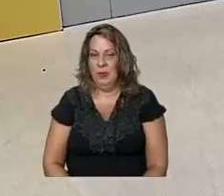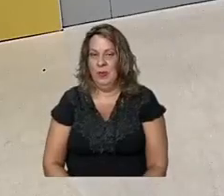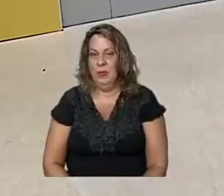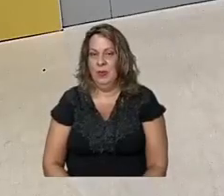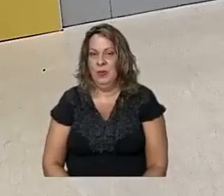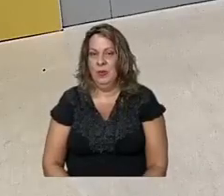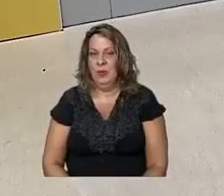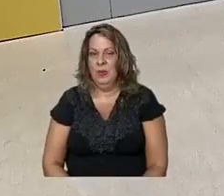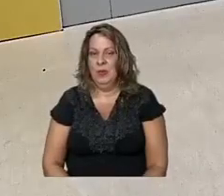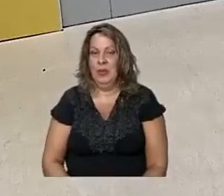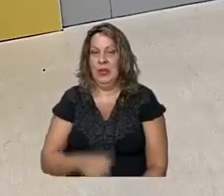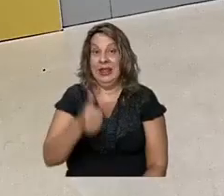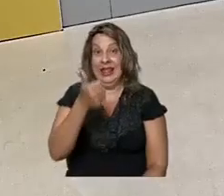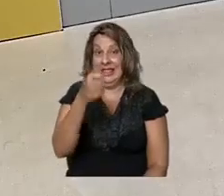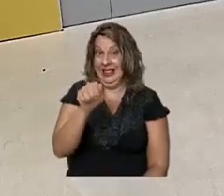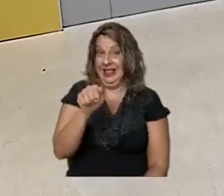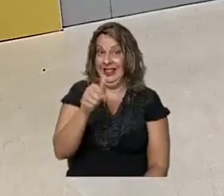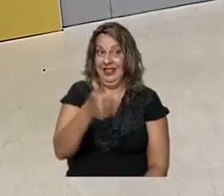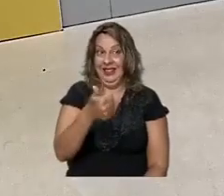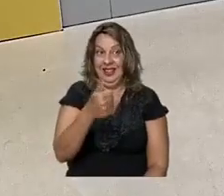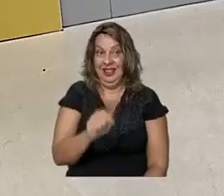54. E o